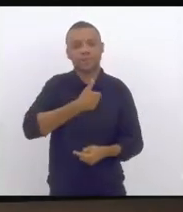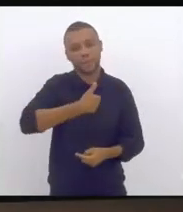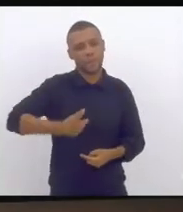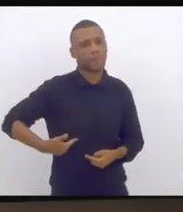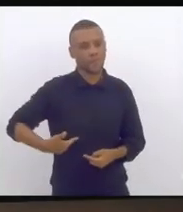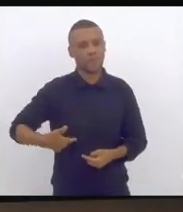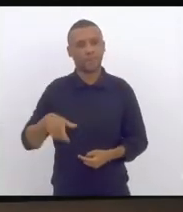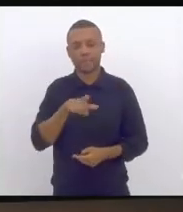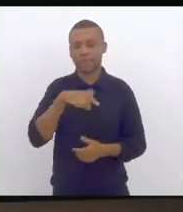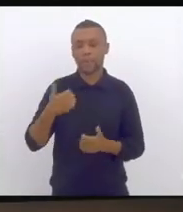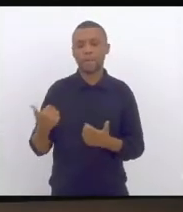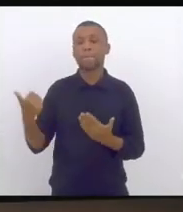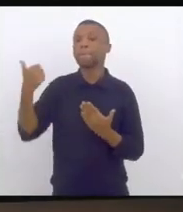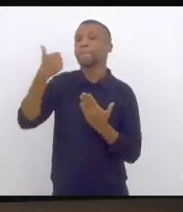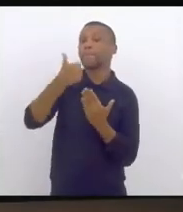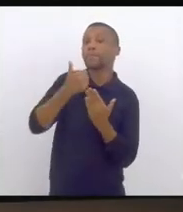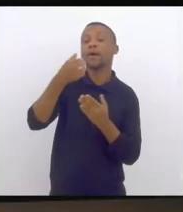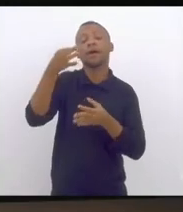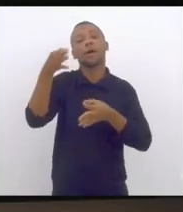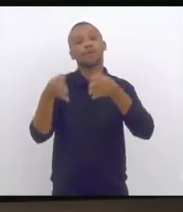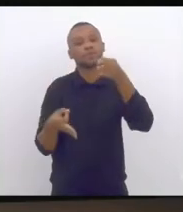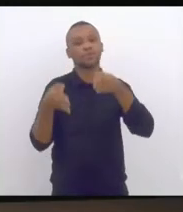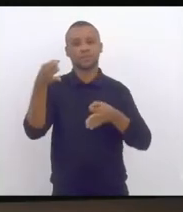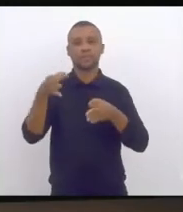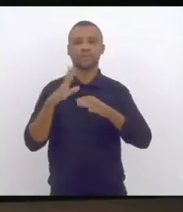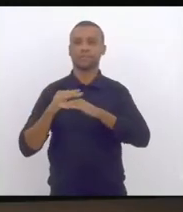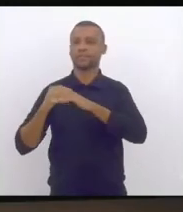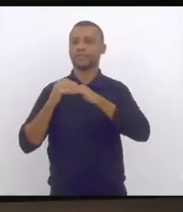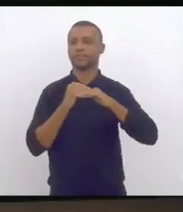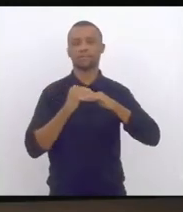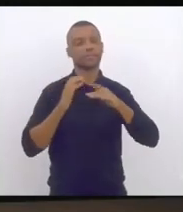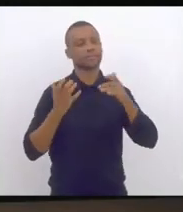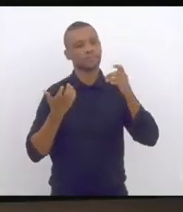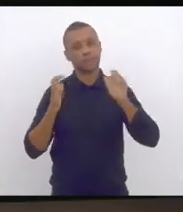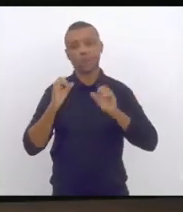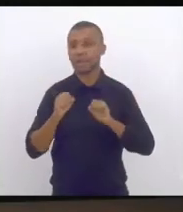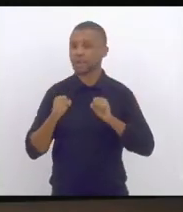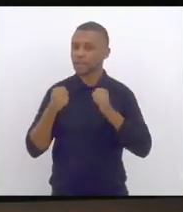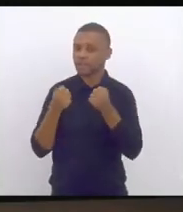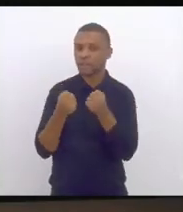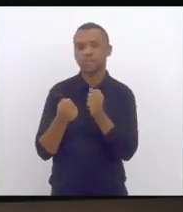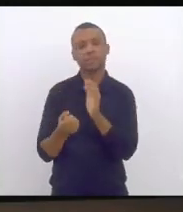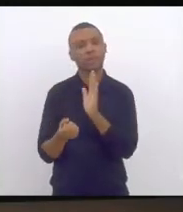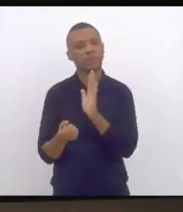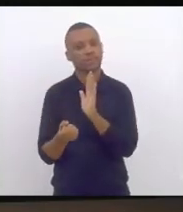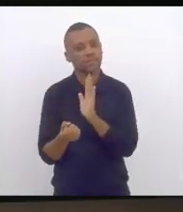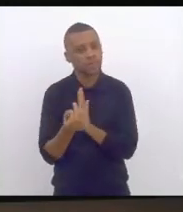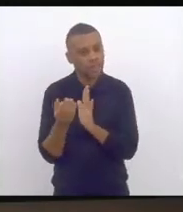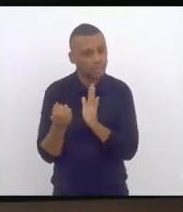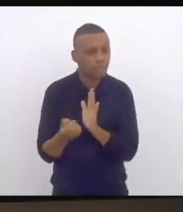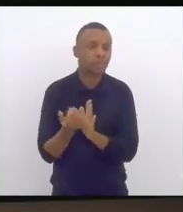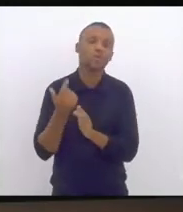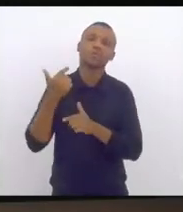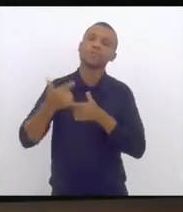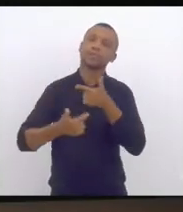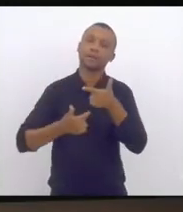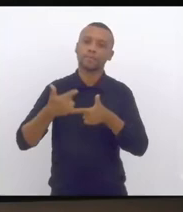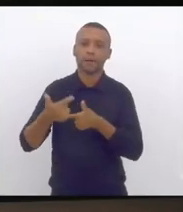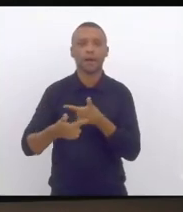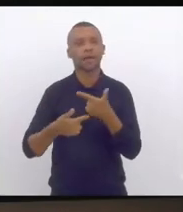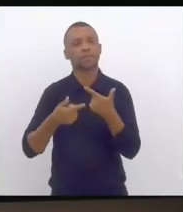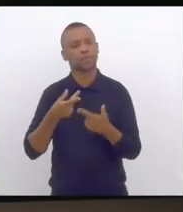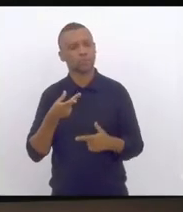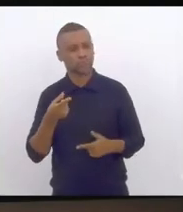que privilegie a justiça climática, garantindo a geração de empregos verdes. A gente sabe que é